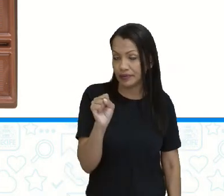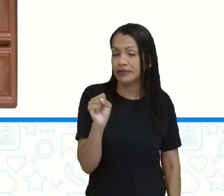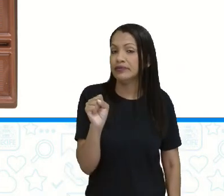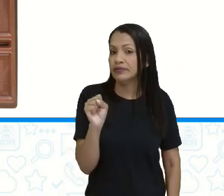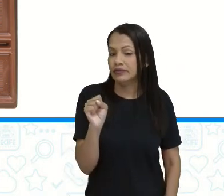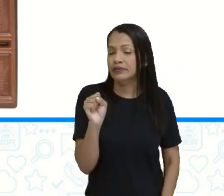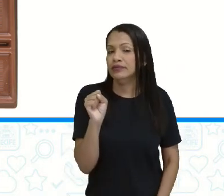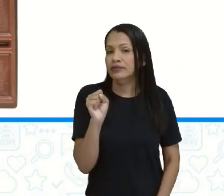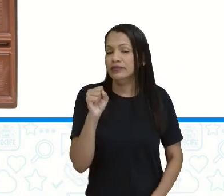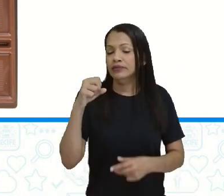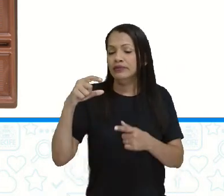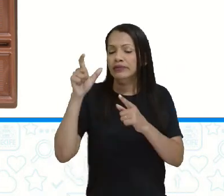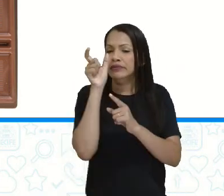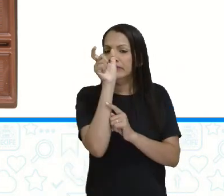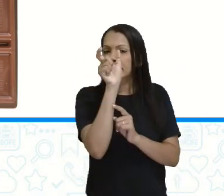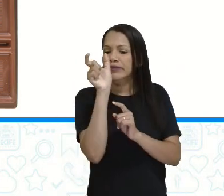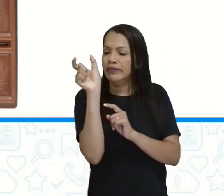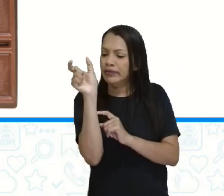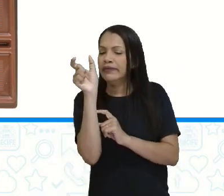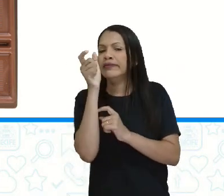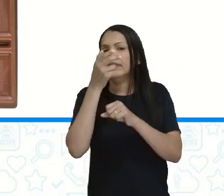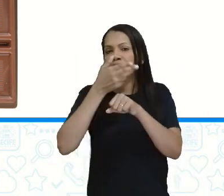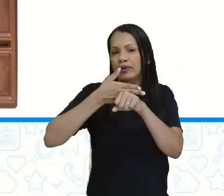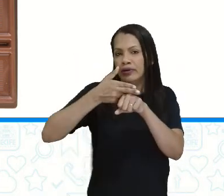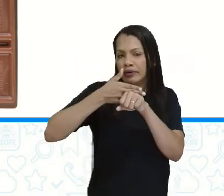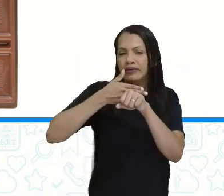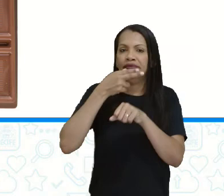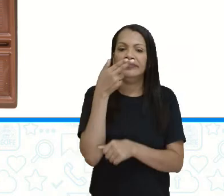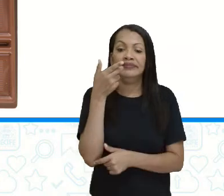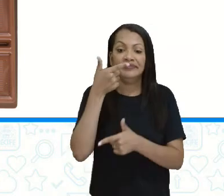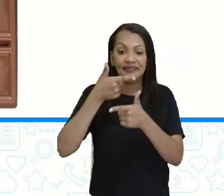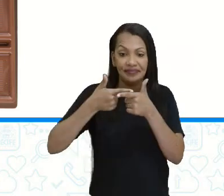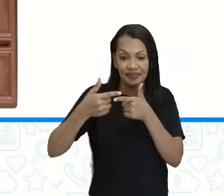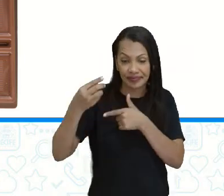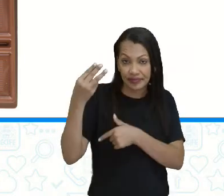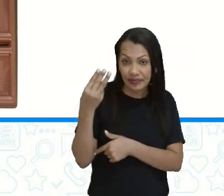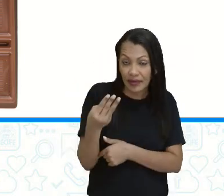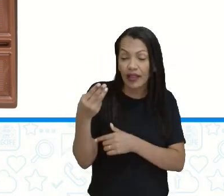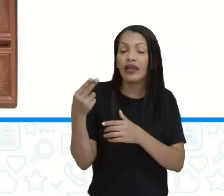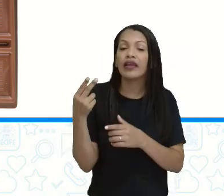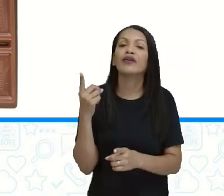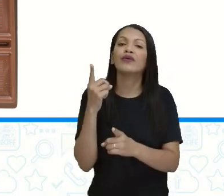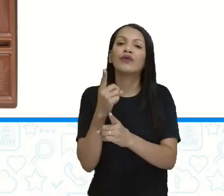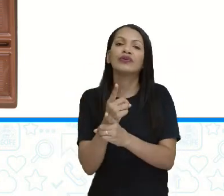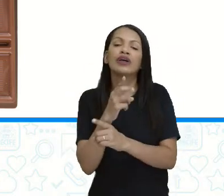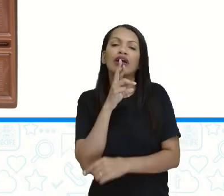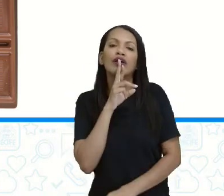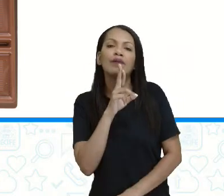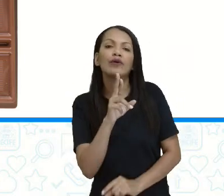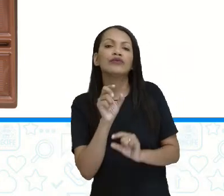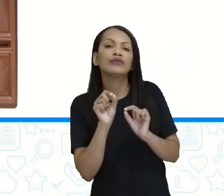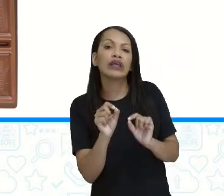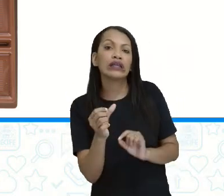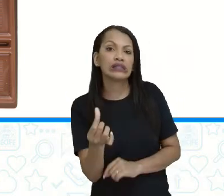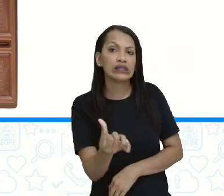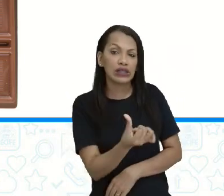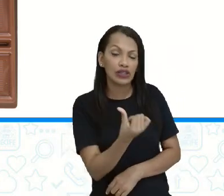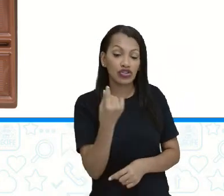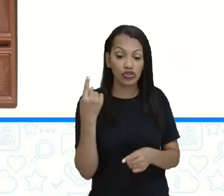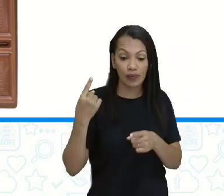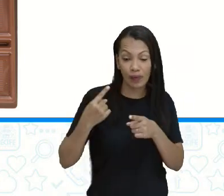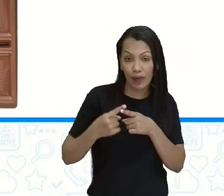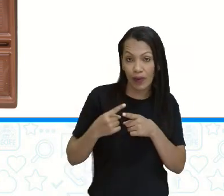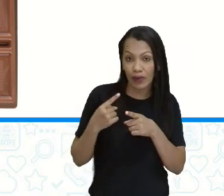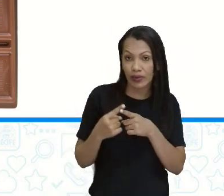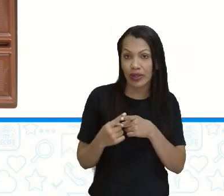chocolate, dividido por 3, então a gente vai achar como resultado 6. Por quê? O 3